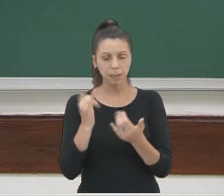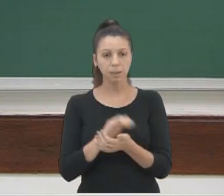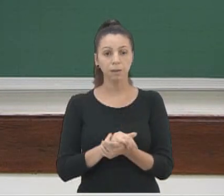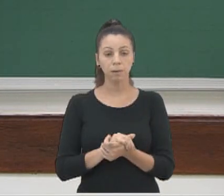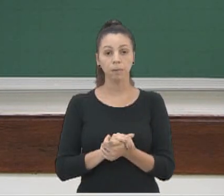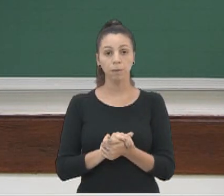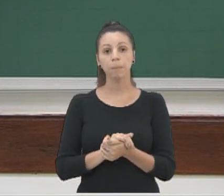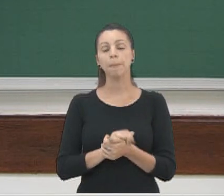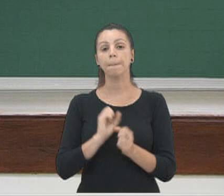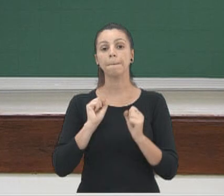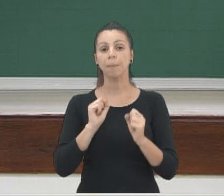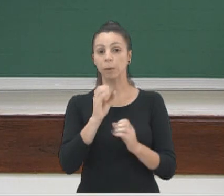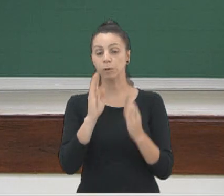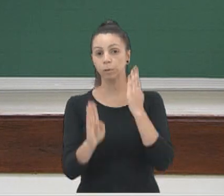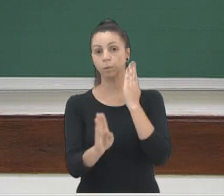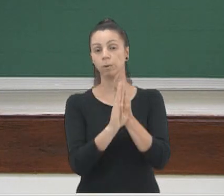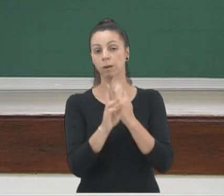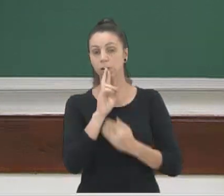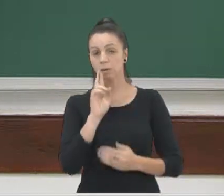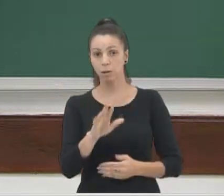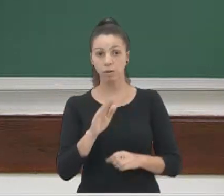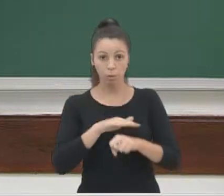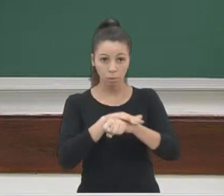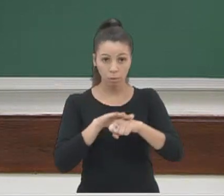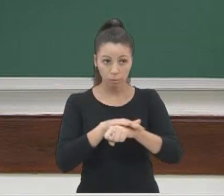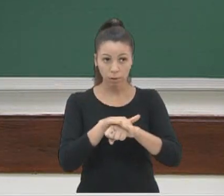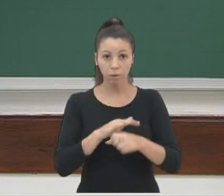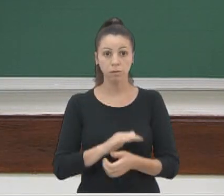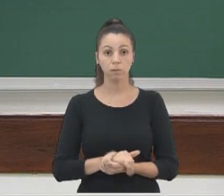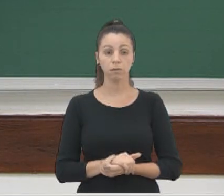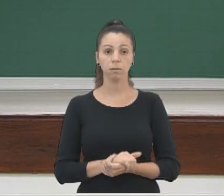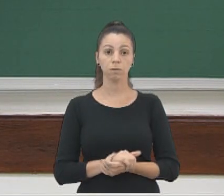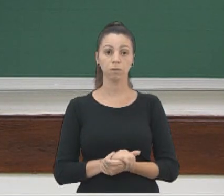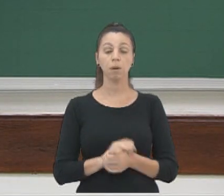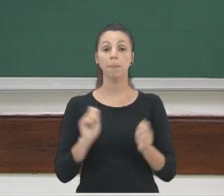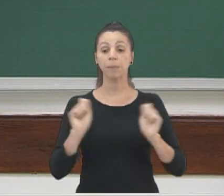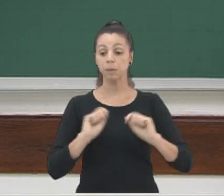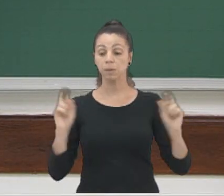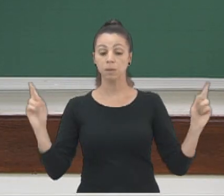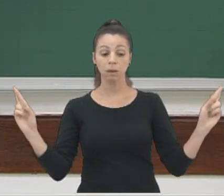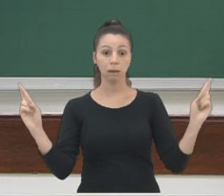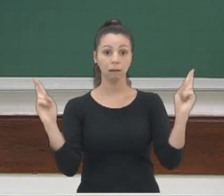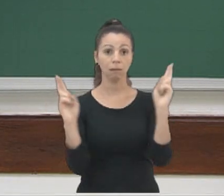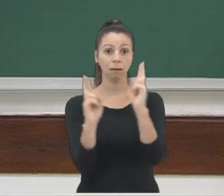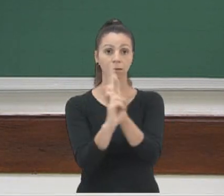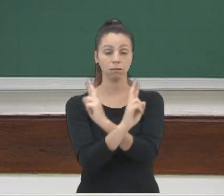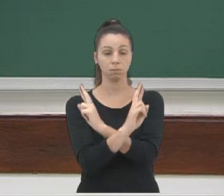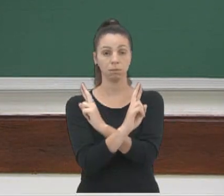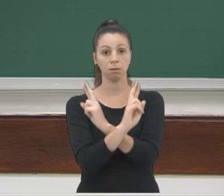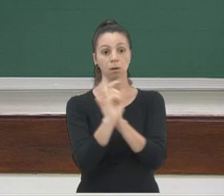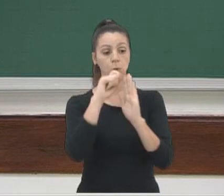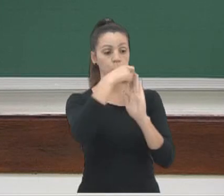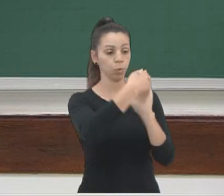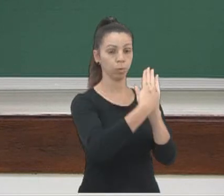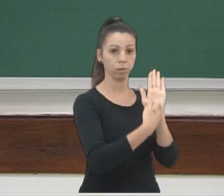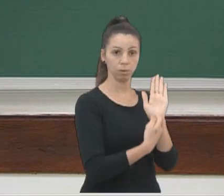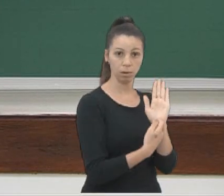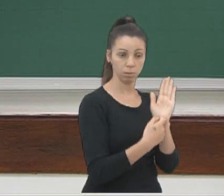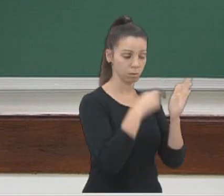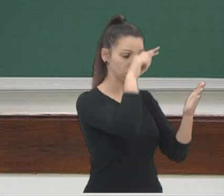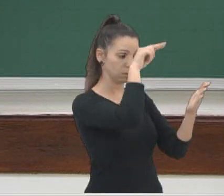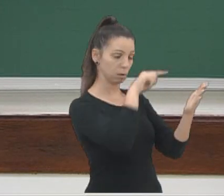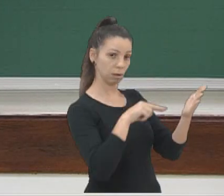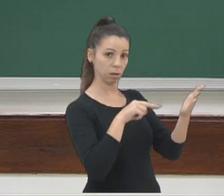pode resolver e a gente já conversa um pouquinho. O que a gente está fazendo? Relacionando um texto lido com uma vivência